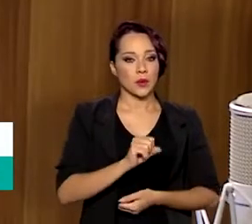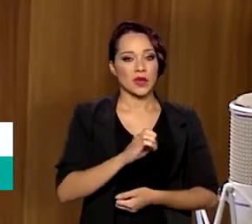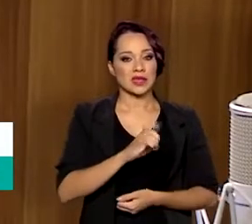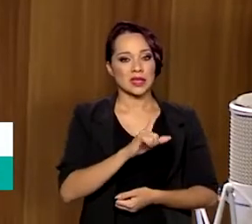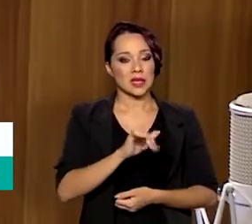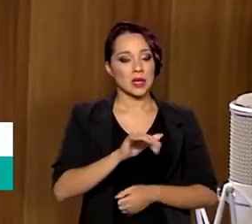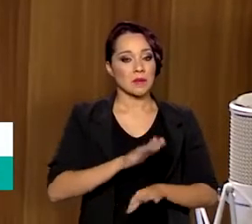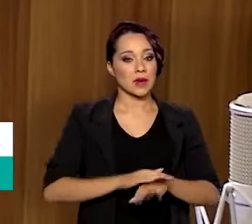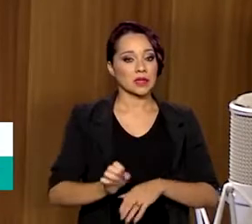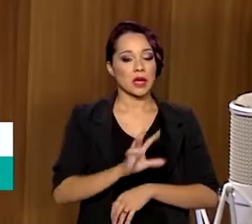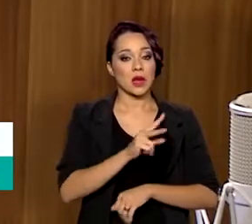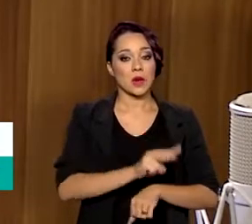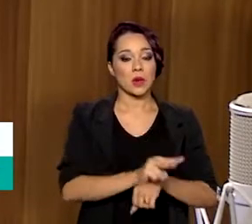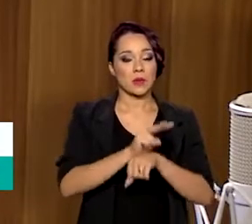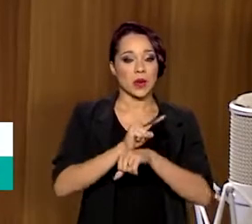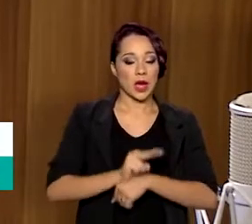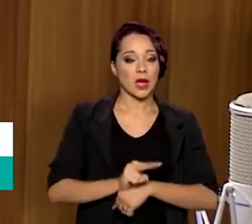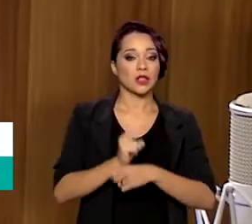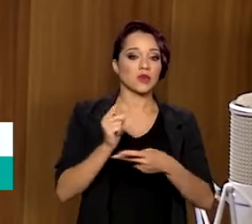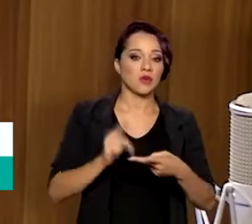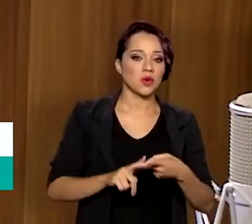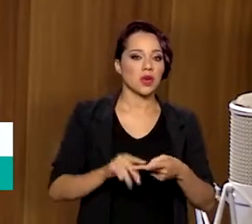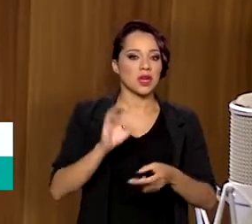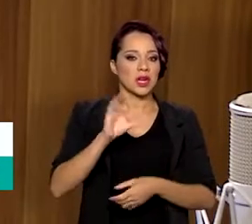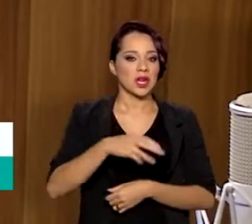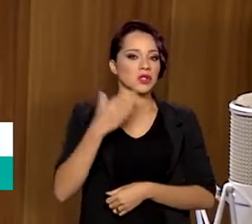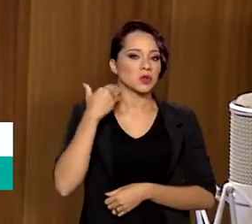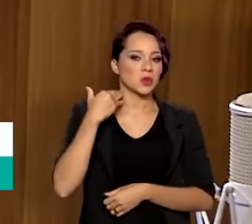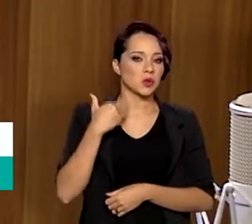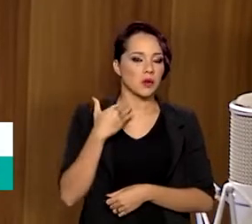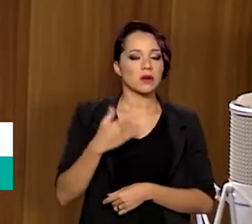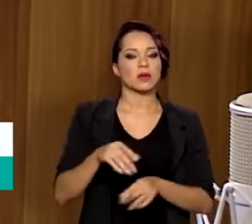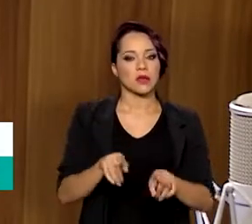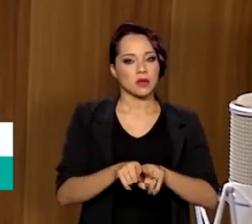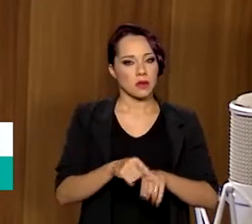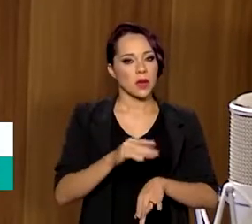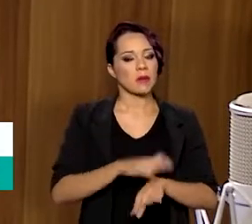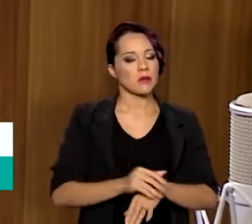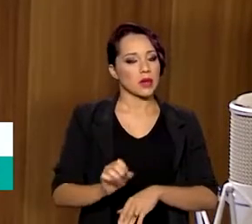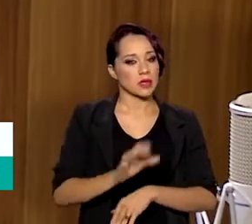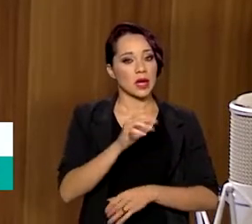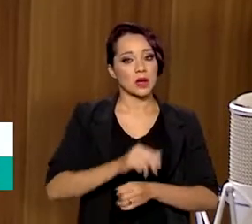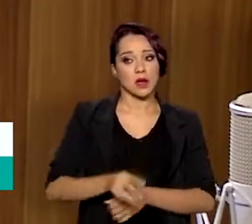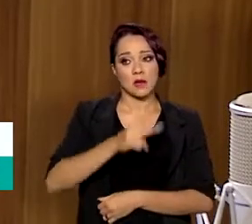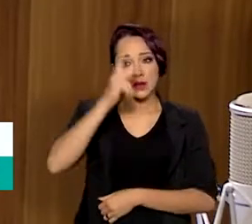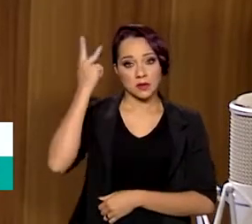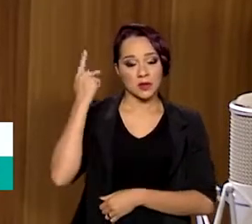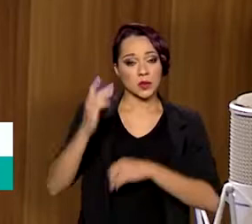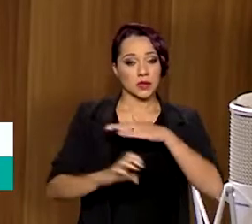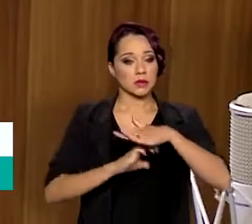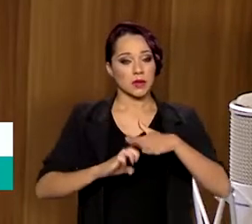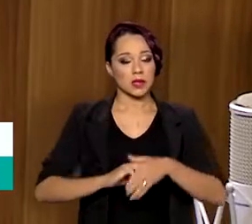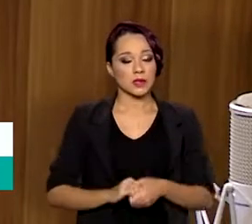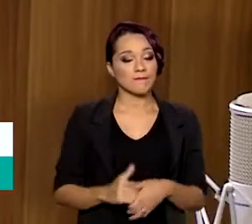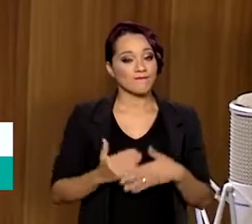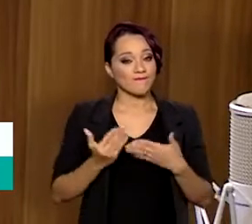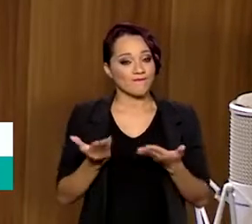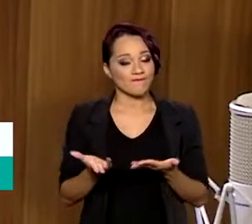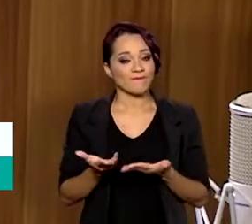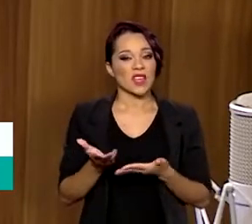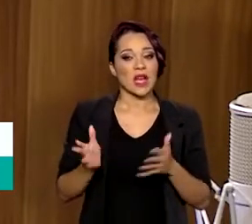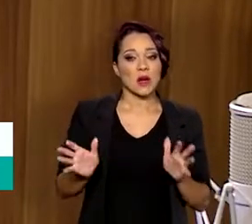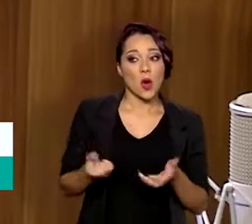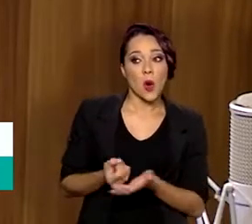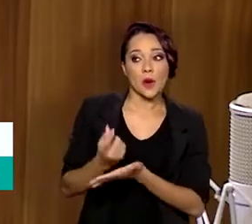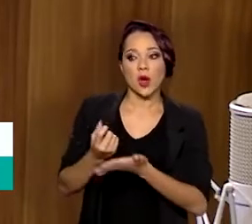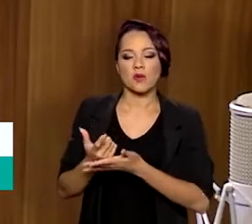mais alta, o crédito em geral, né, como o dos bancos, também fique mais alto para pessoas e empresas. Isso desestimula o